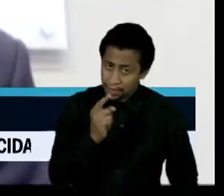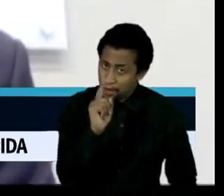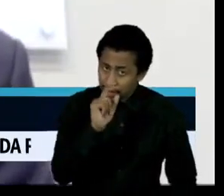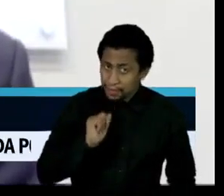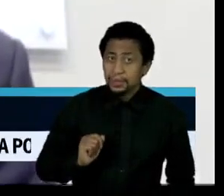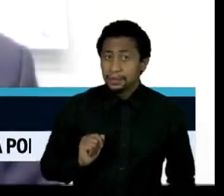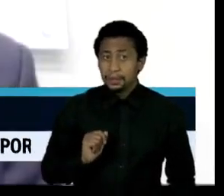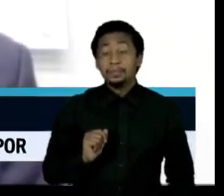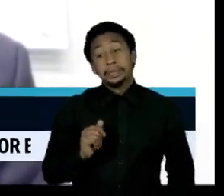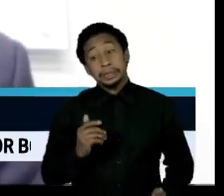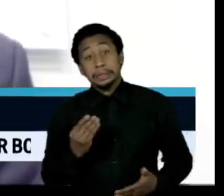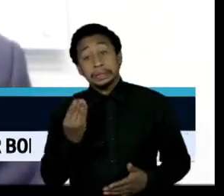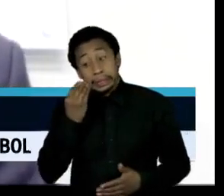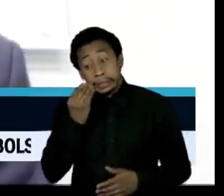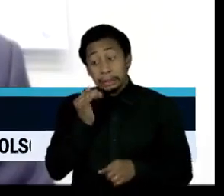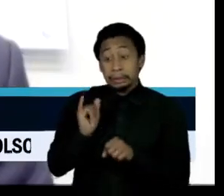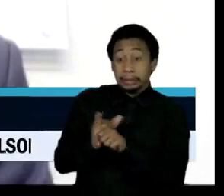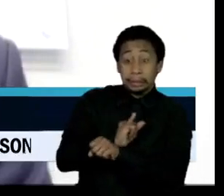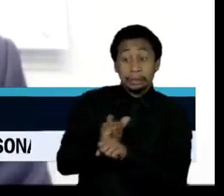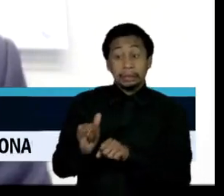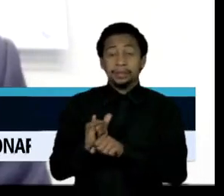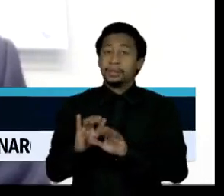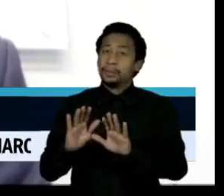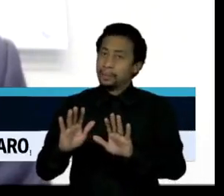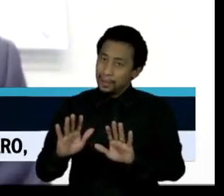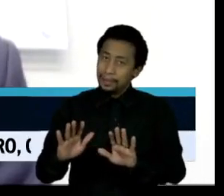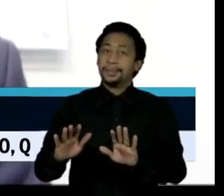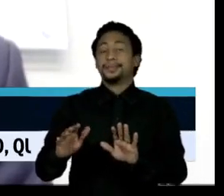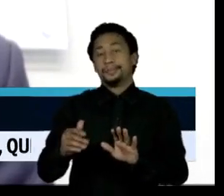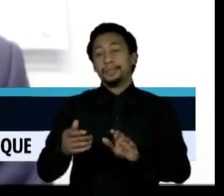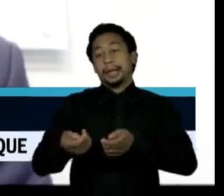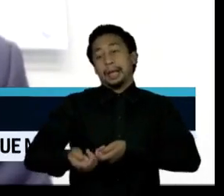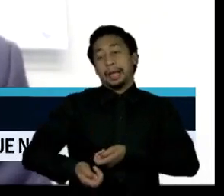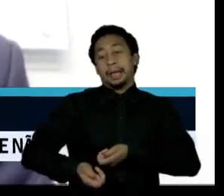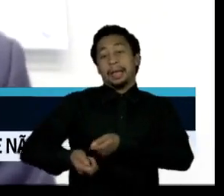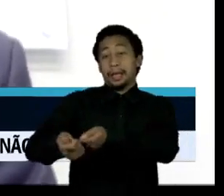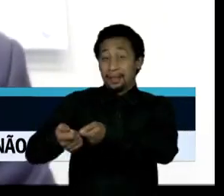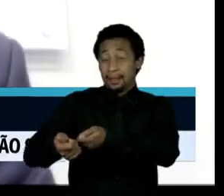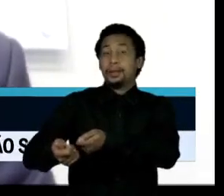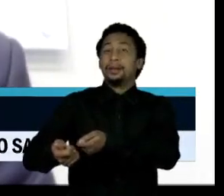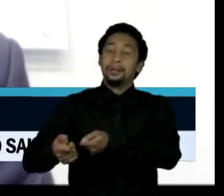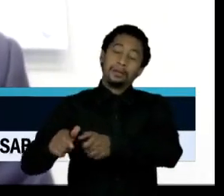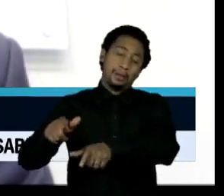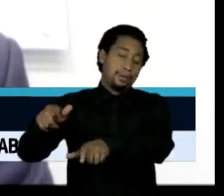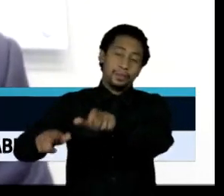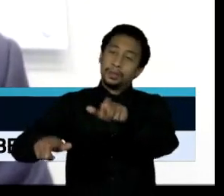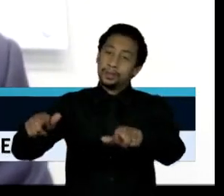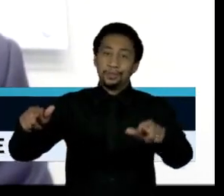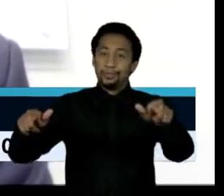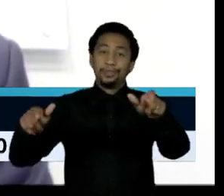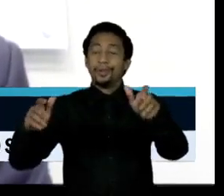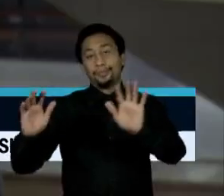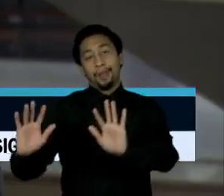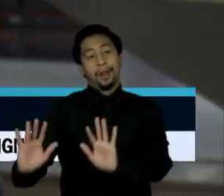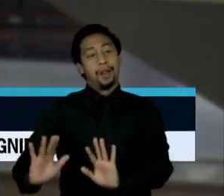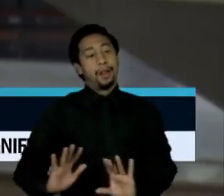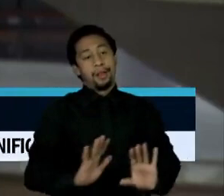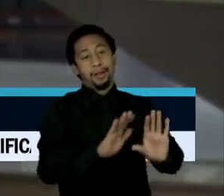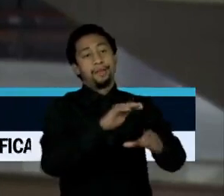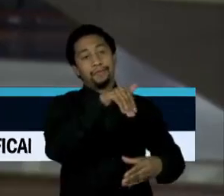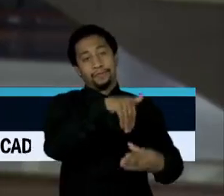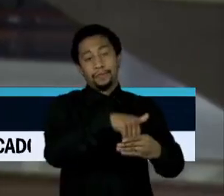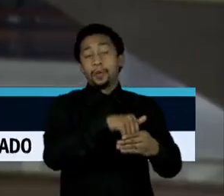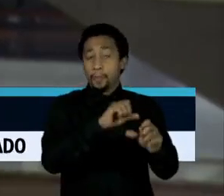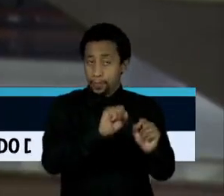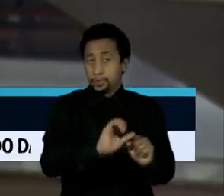o que é possível fazer mas não me parece que é o suficiente para tornar o governo Favorito e na eleição de 2012